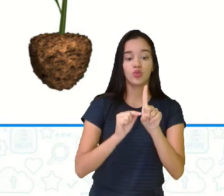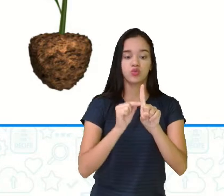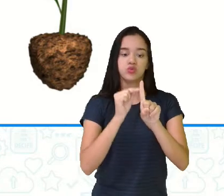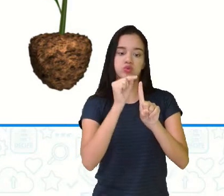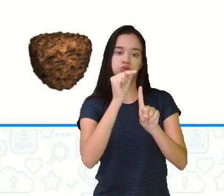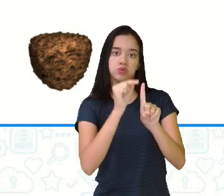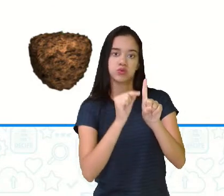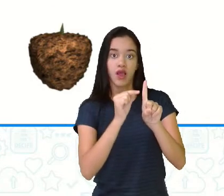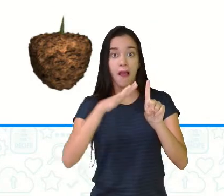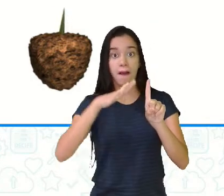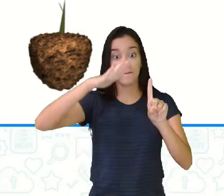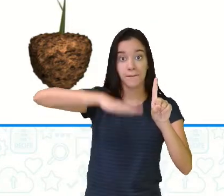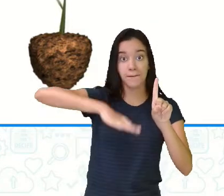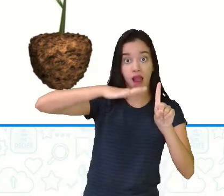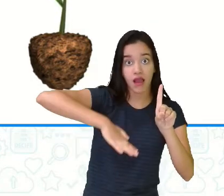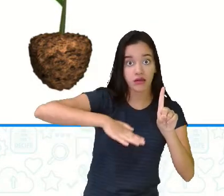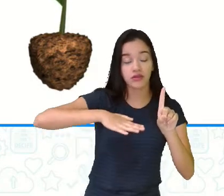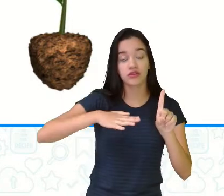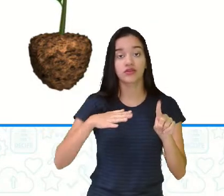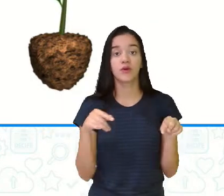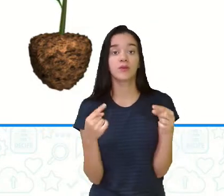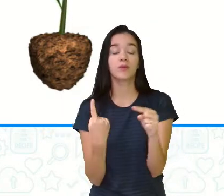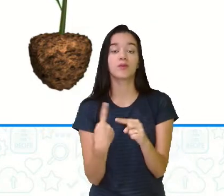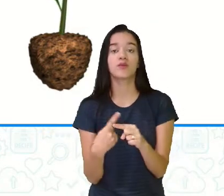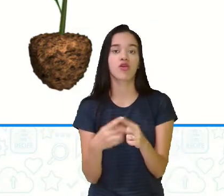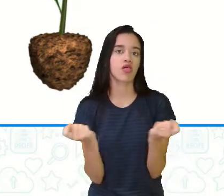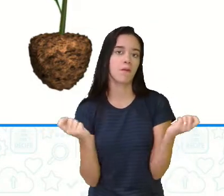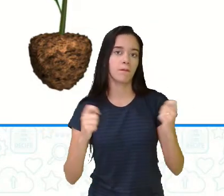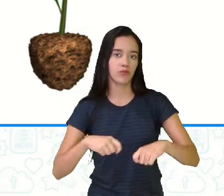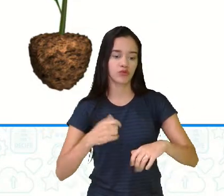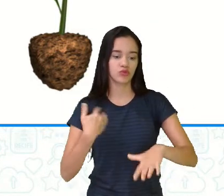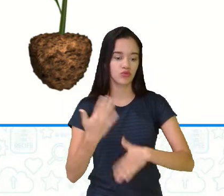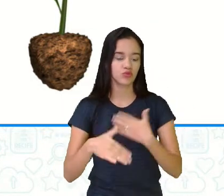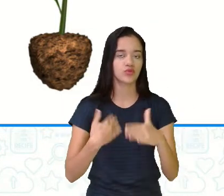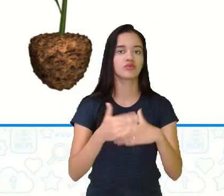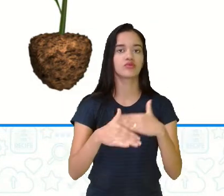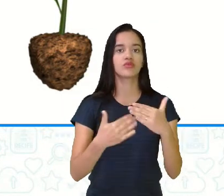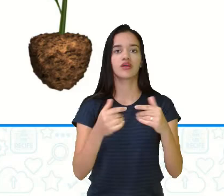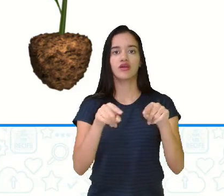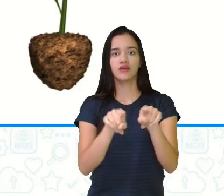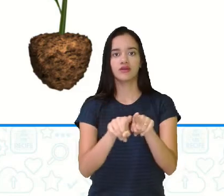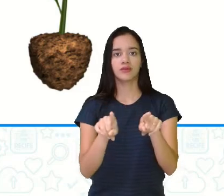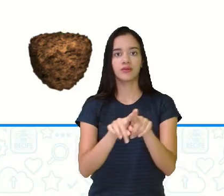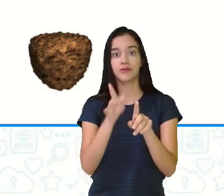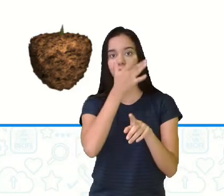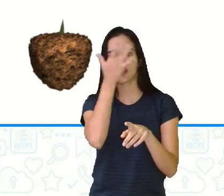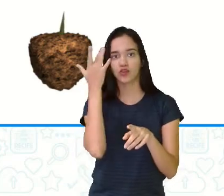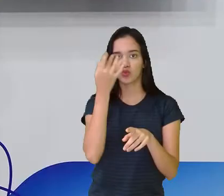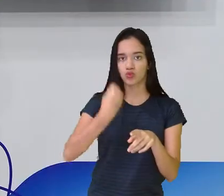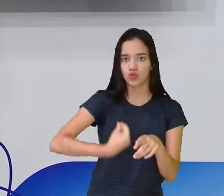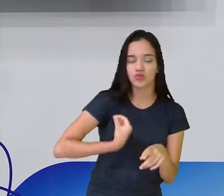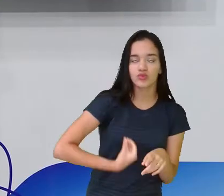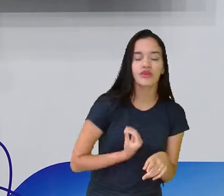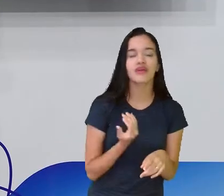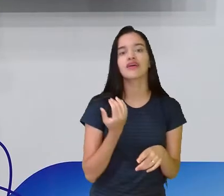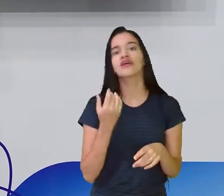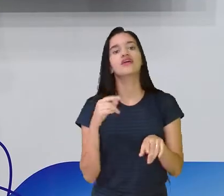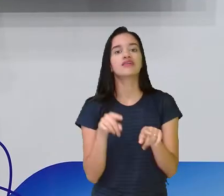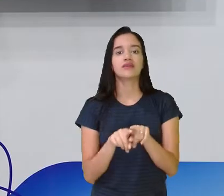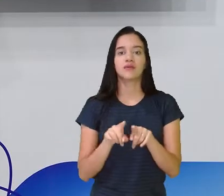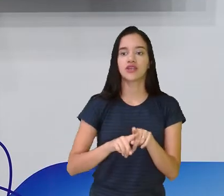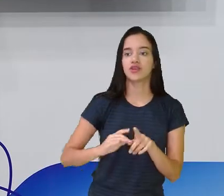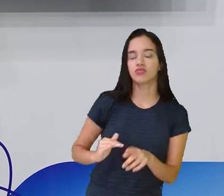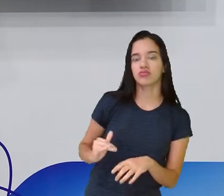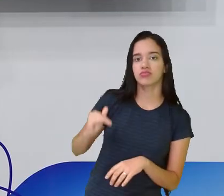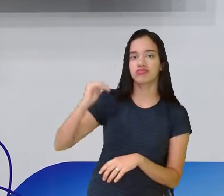muito baixa, o que impossibilitaria o desenvolvimento de seres vivos. A gente não conseguiria